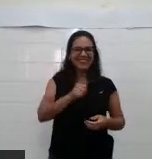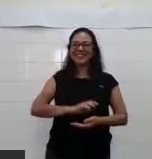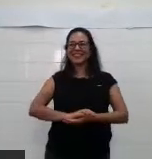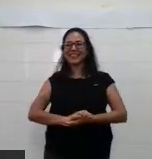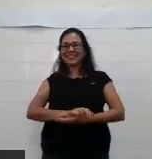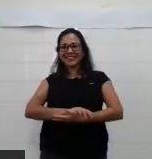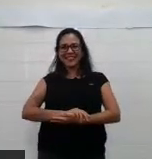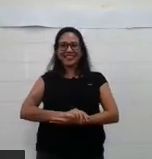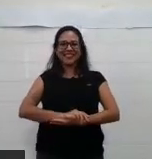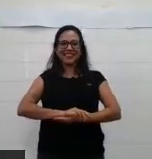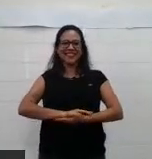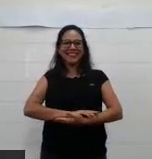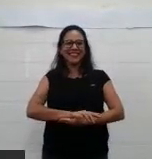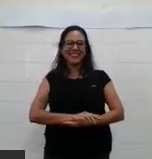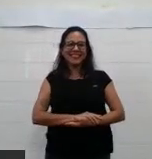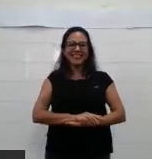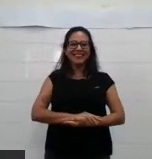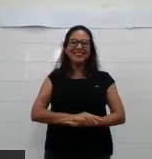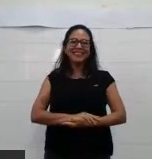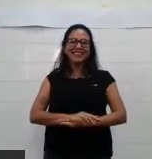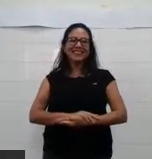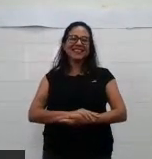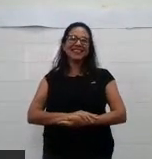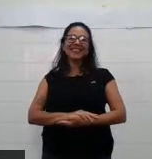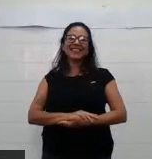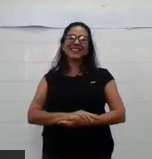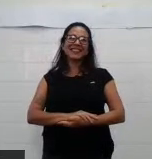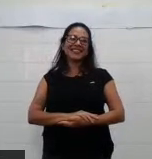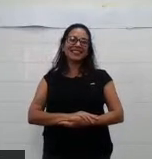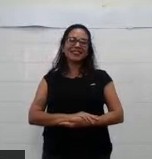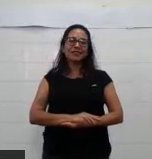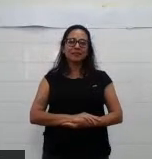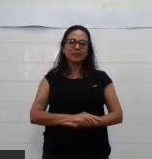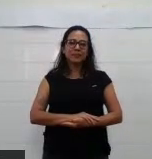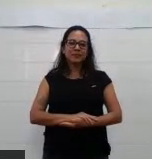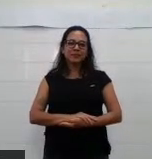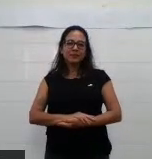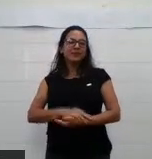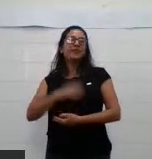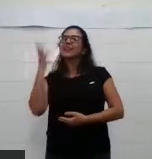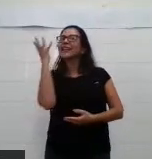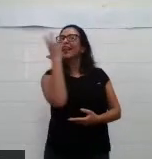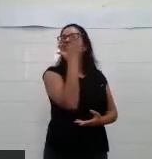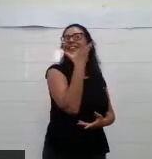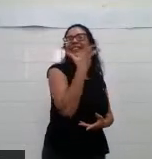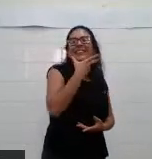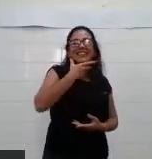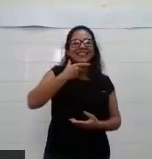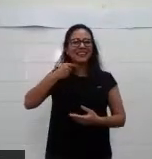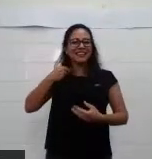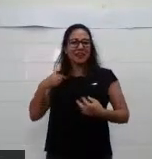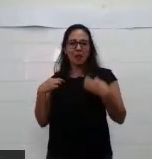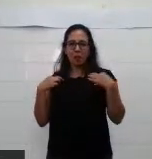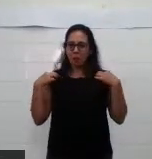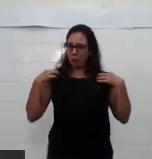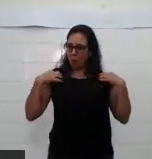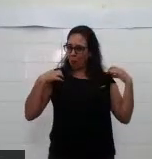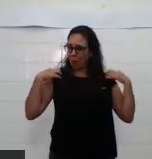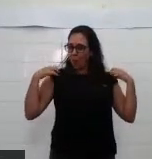aqui. Você começa com as perguntas para a Manu, que está linda, claro. Maravilhosa, com uma roupa